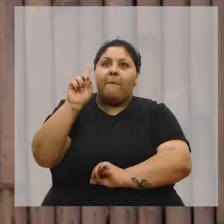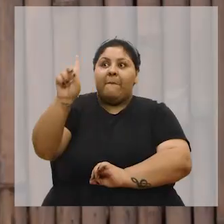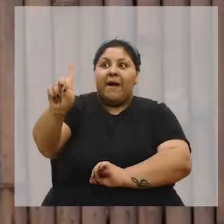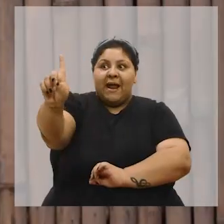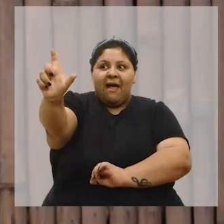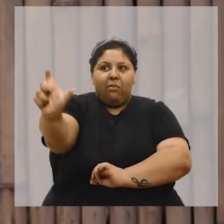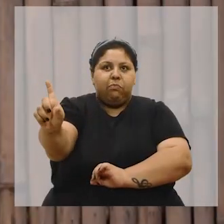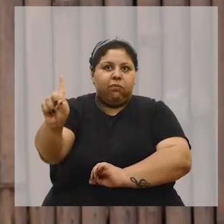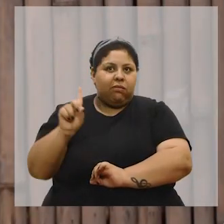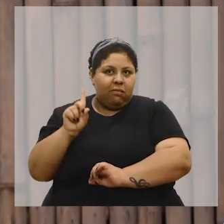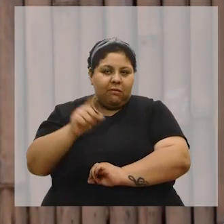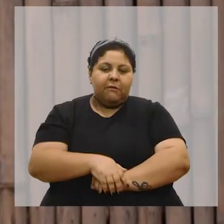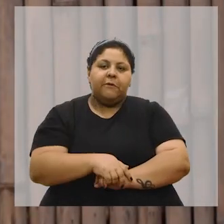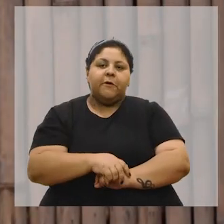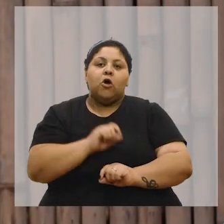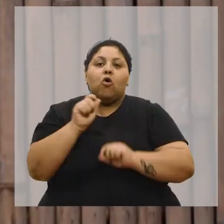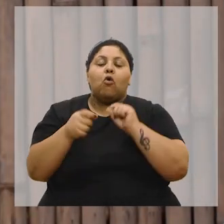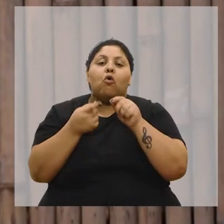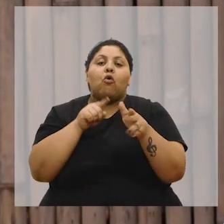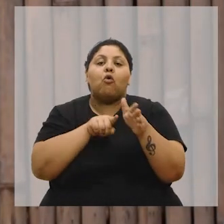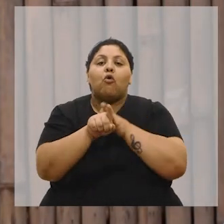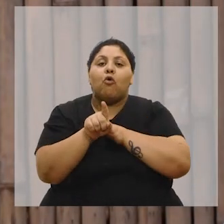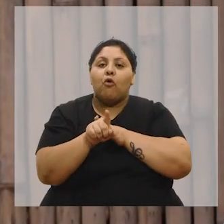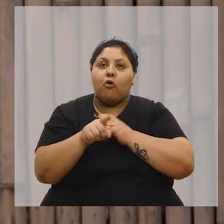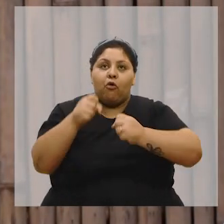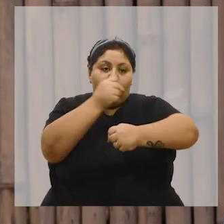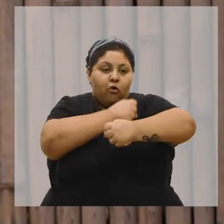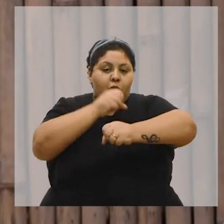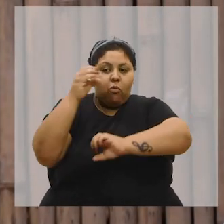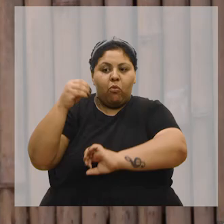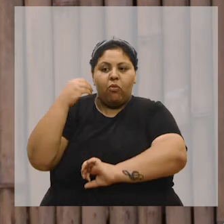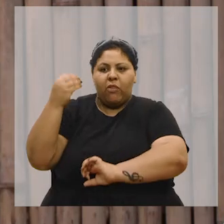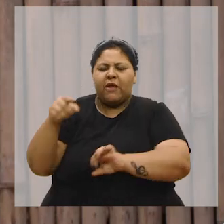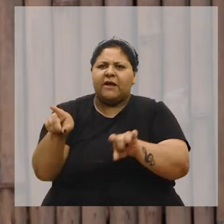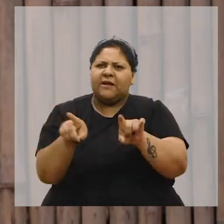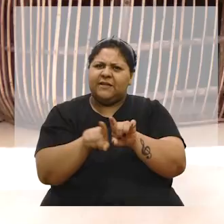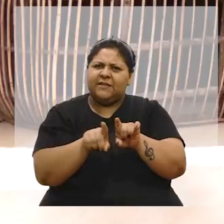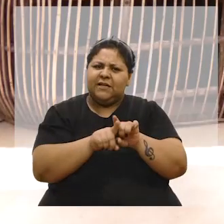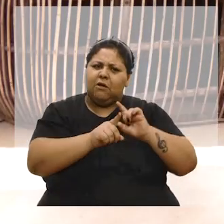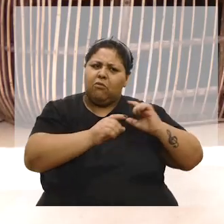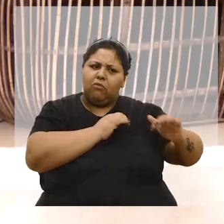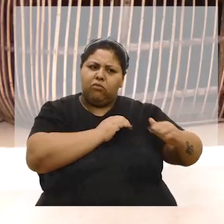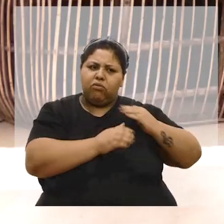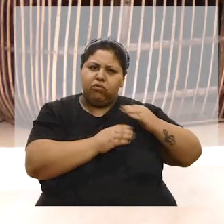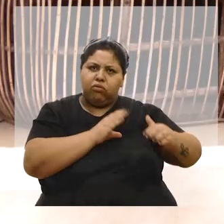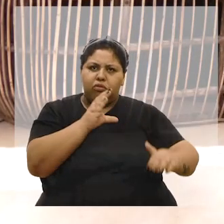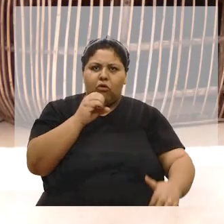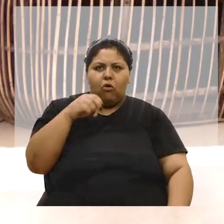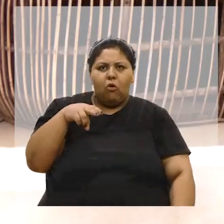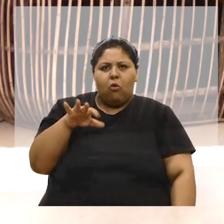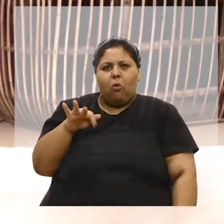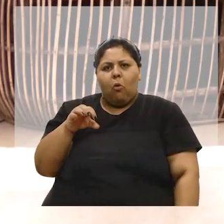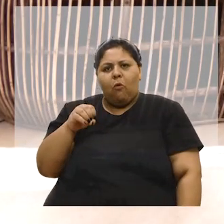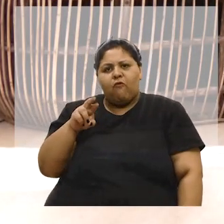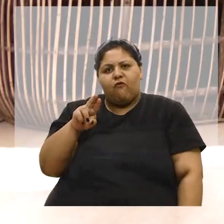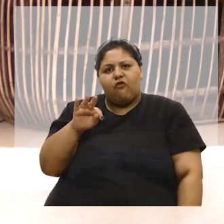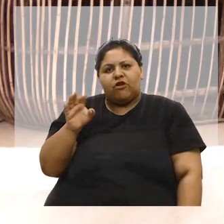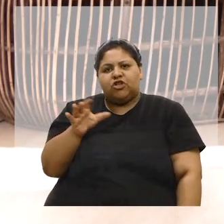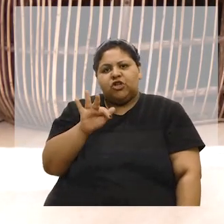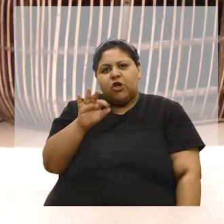cliente. Andréia, o que você acha disso, essa gastronomia de experiência? Até tem um movimento que é o comfort food, que é